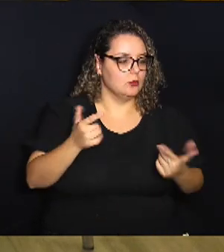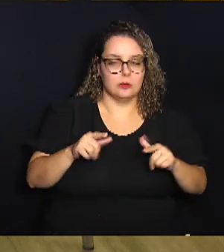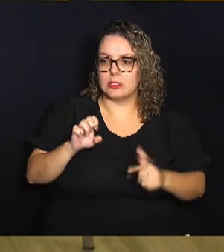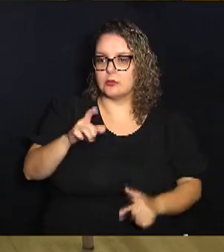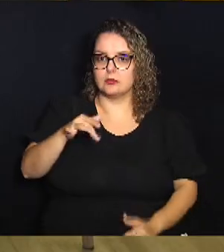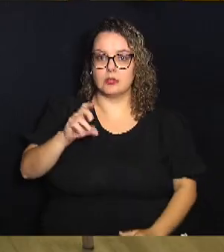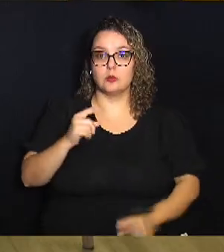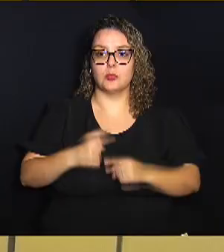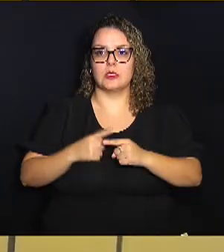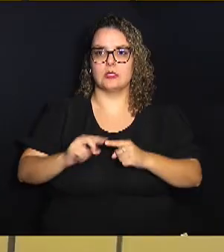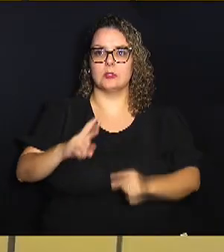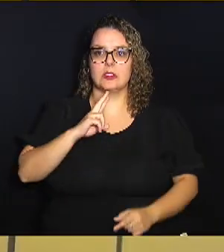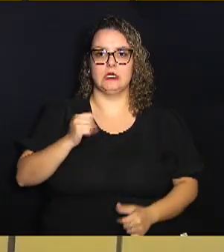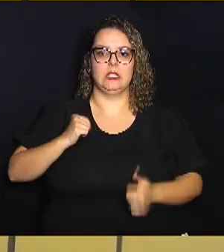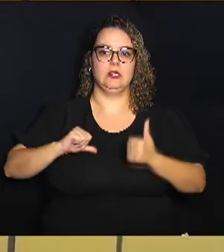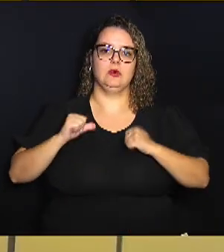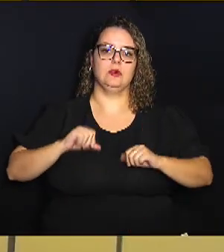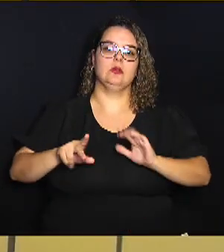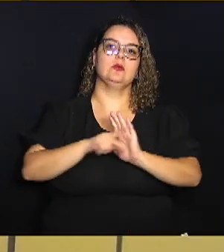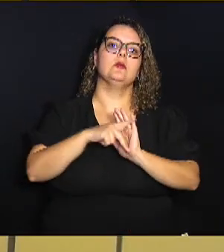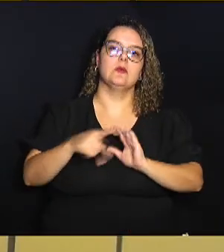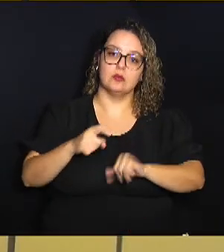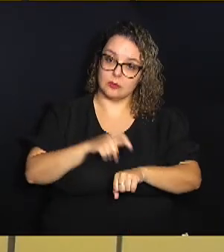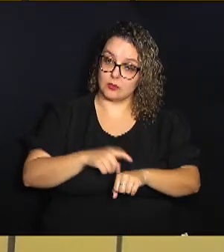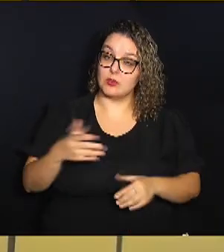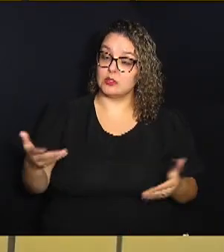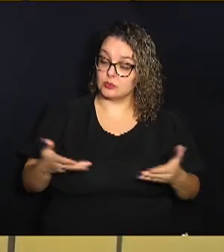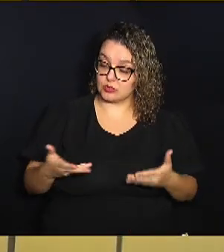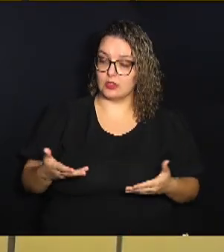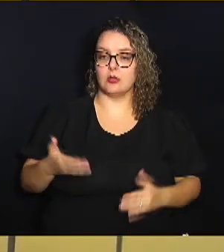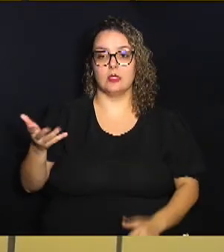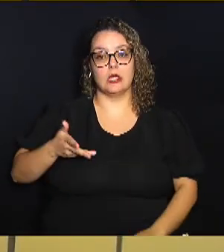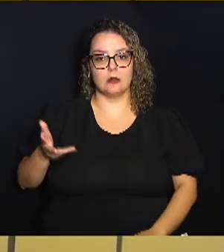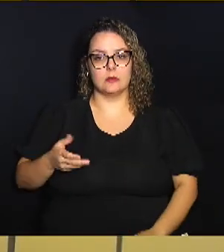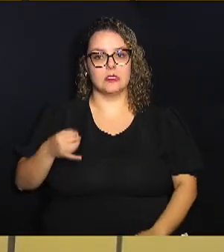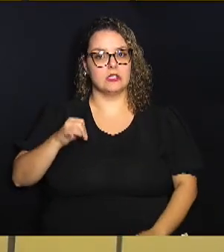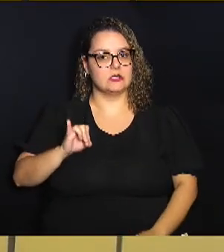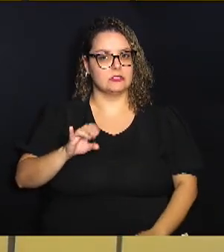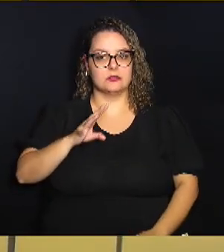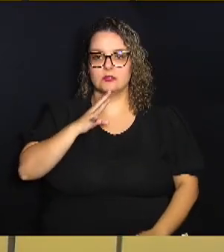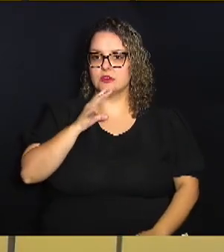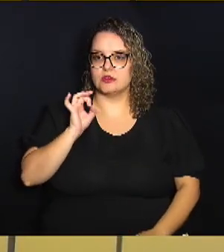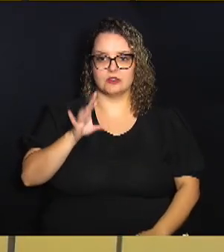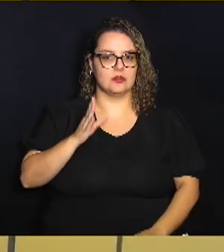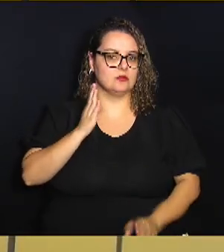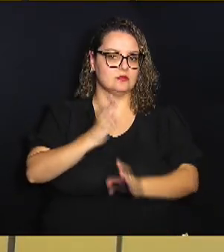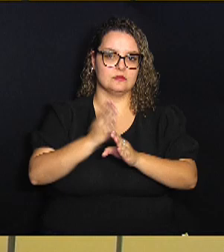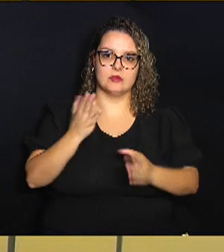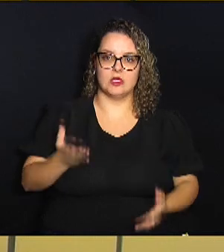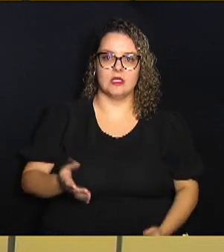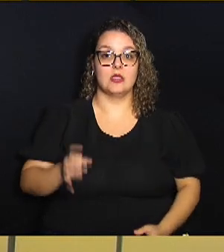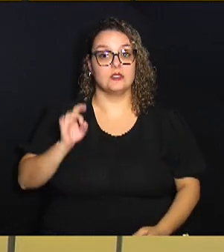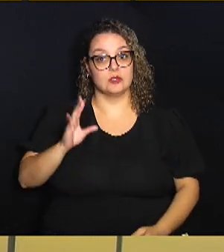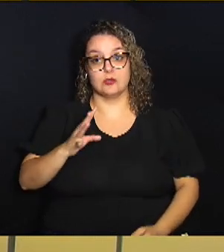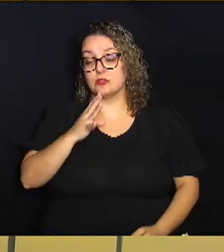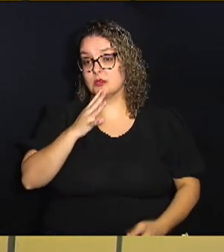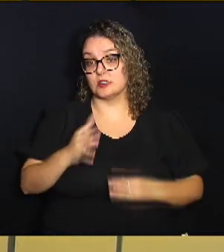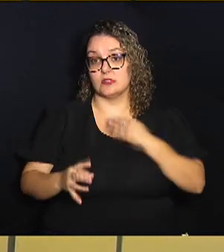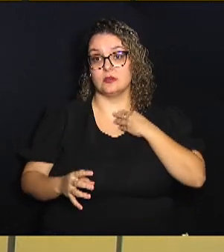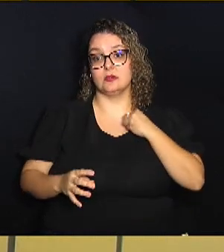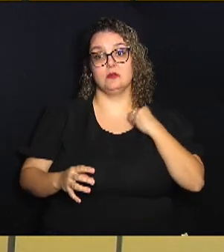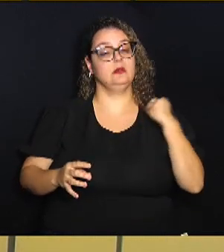respondendo? Então, essa ansiedade faz parte do momento de mundo. E se eu só conheço essa realidade, vai ser só o que eu conheço mesmo, né? Eu não consigo ter